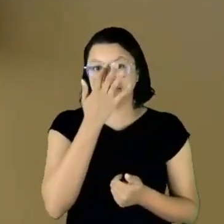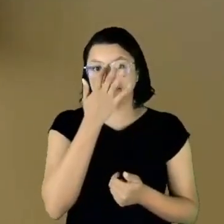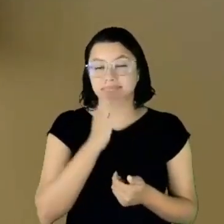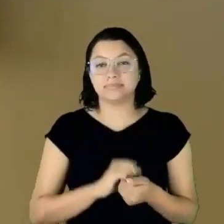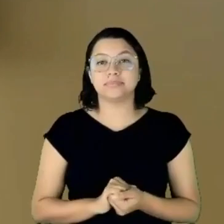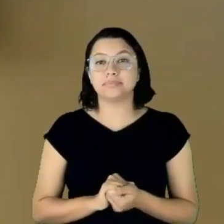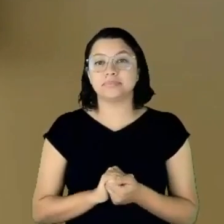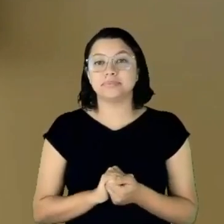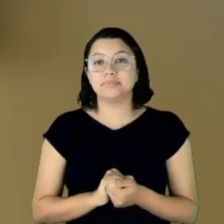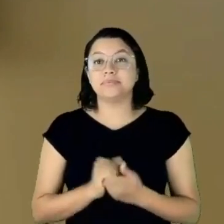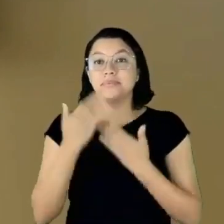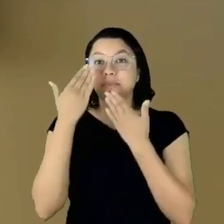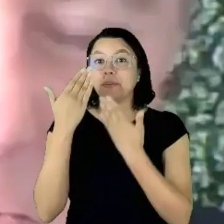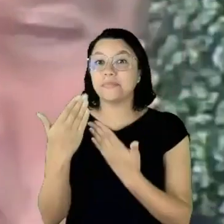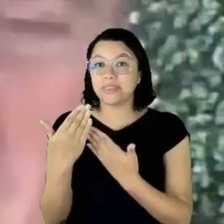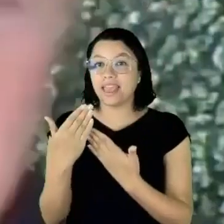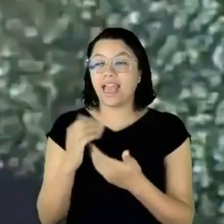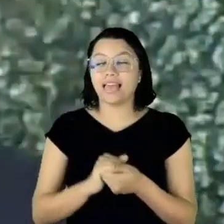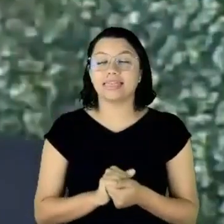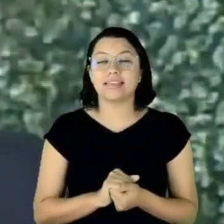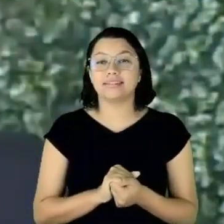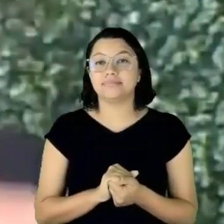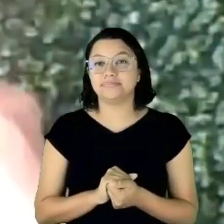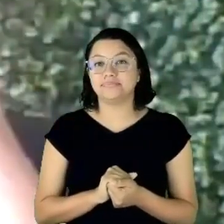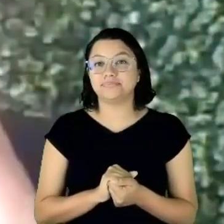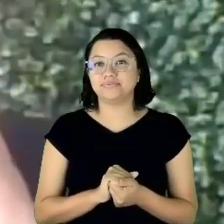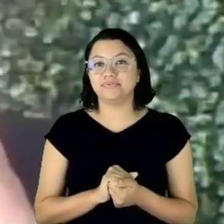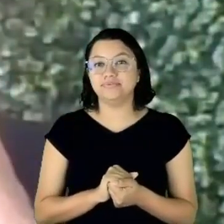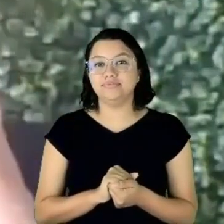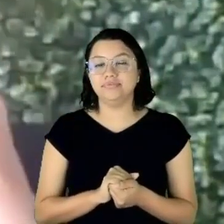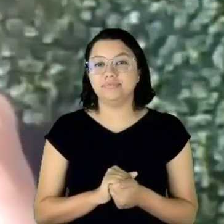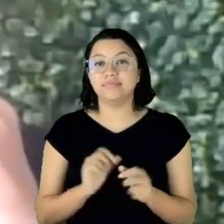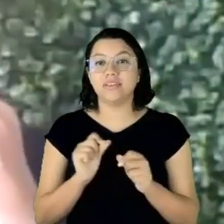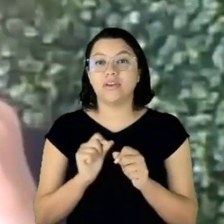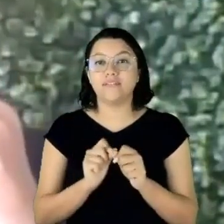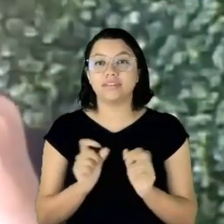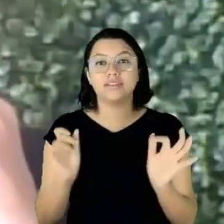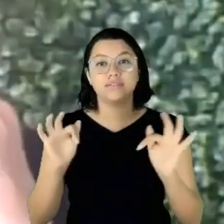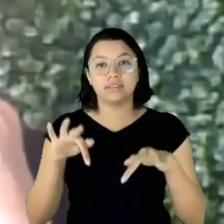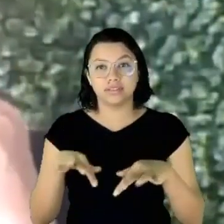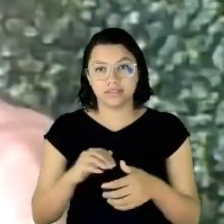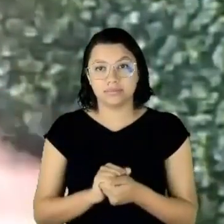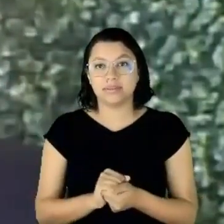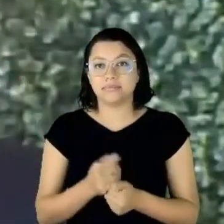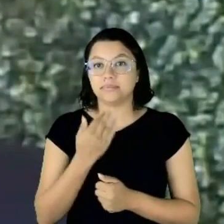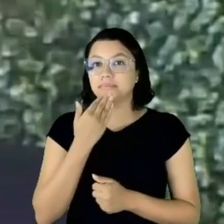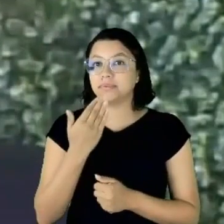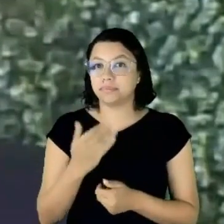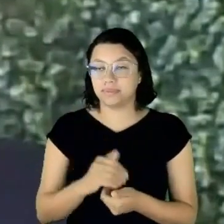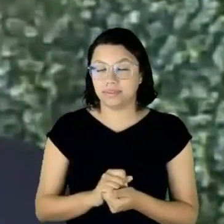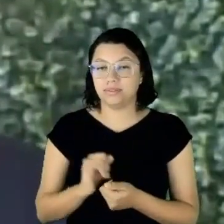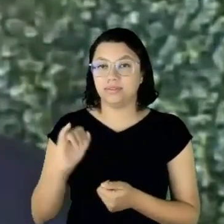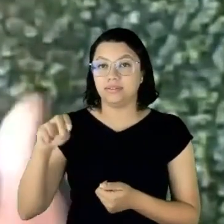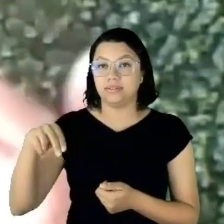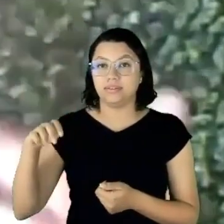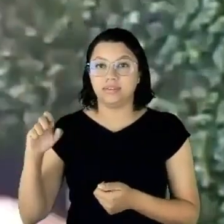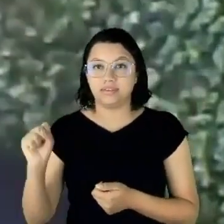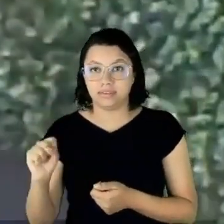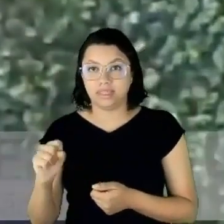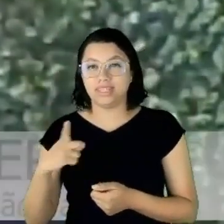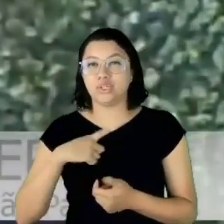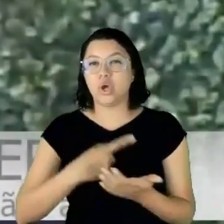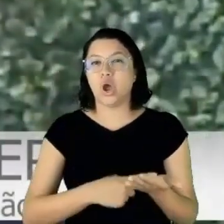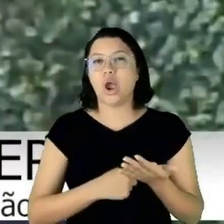sua palavra muito obrigado Caio só esclarecer eu vou fazer o encerramento a pedido do doutor Inês Virgínia ela